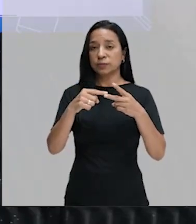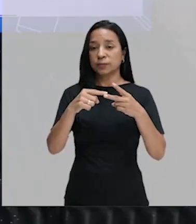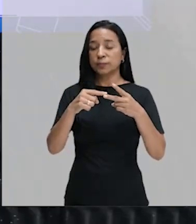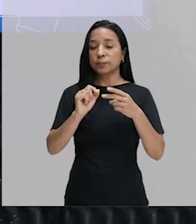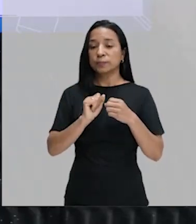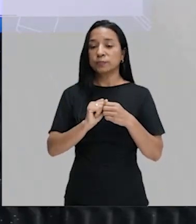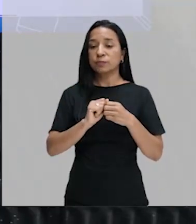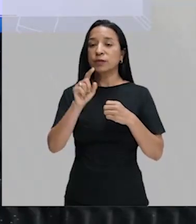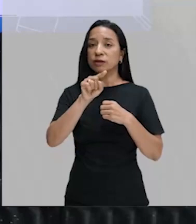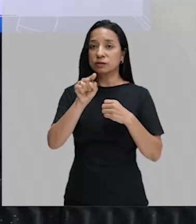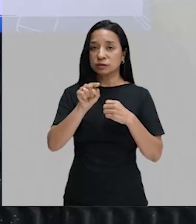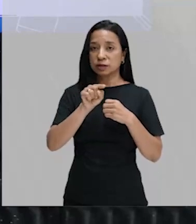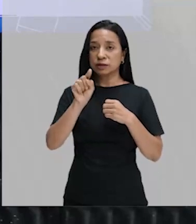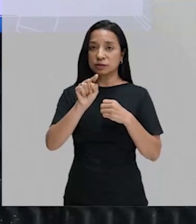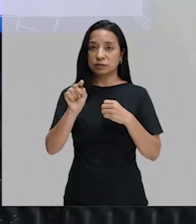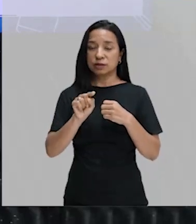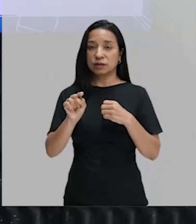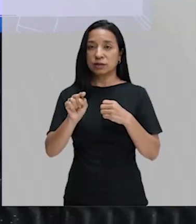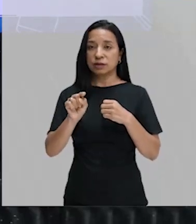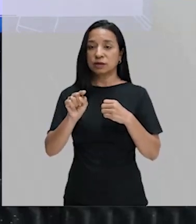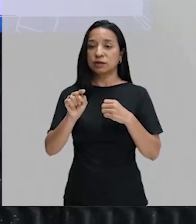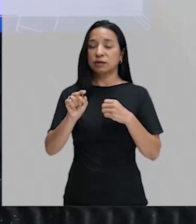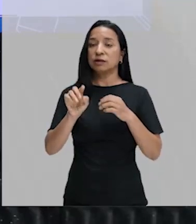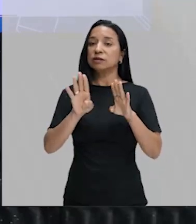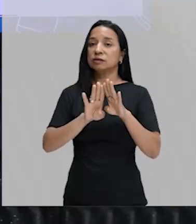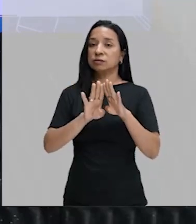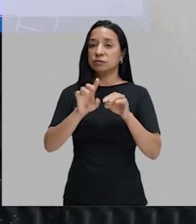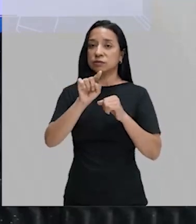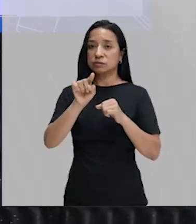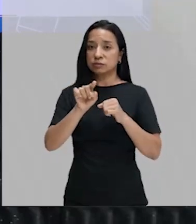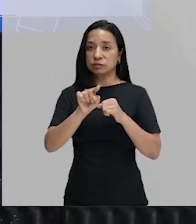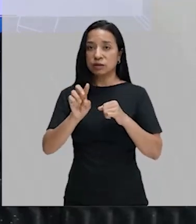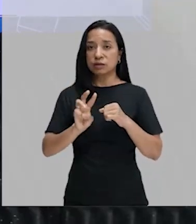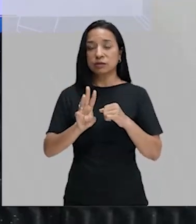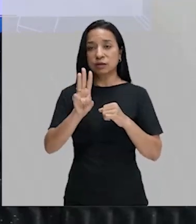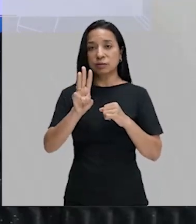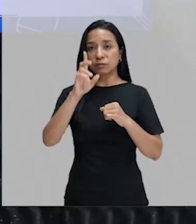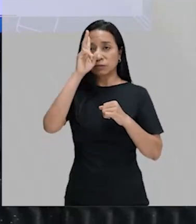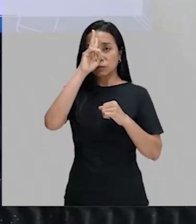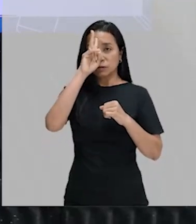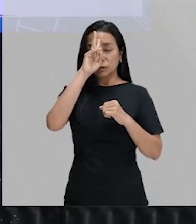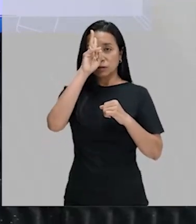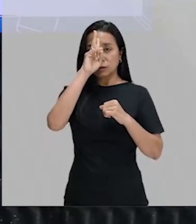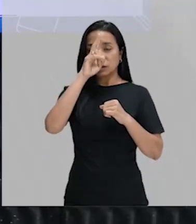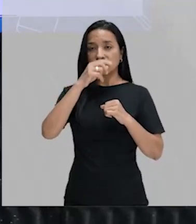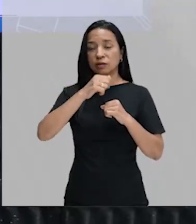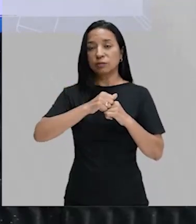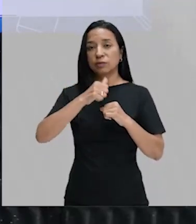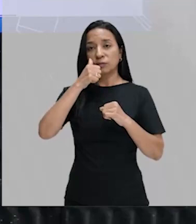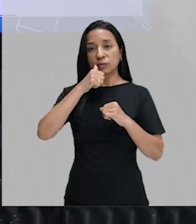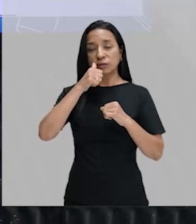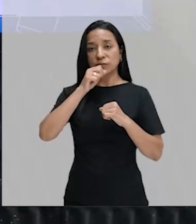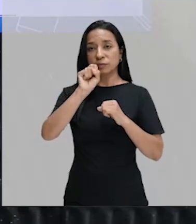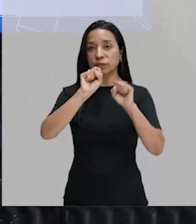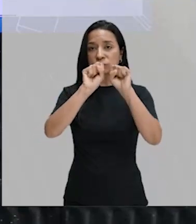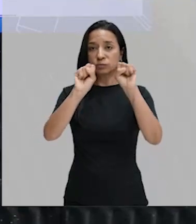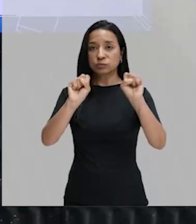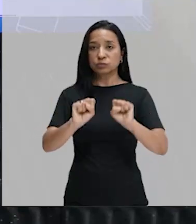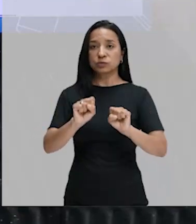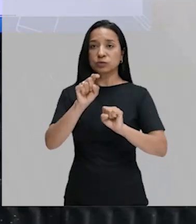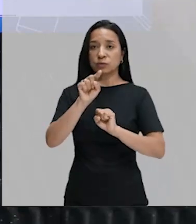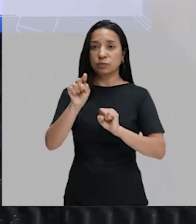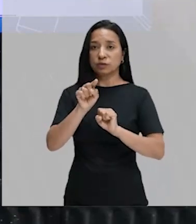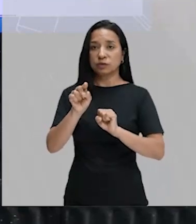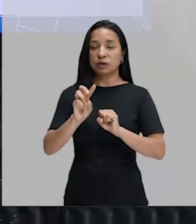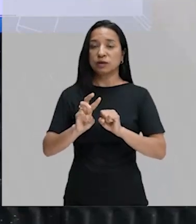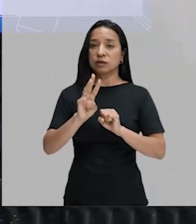ser ZZ e ZW. E aí, lembrando, a fêmea no sistema ZW, ela vai